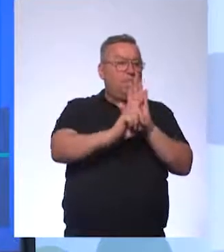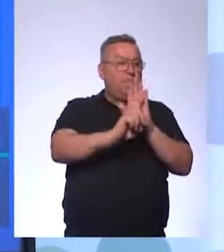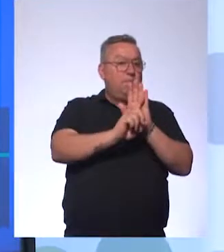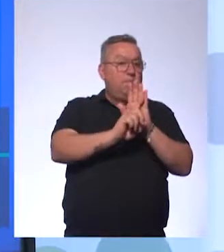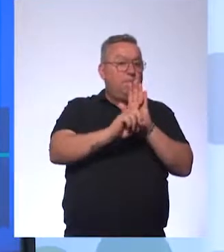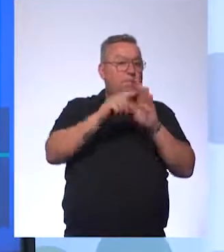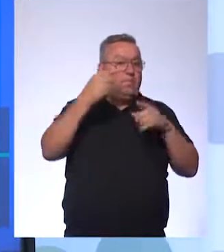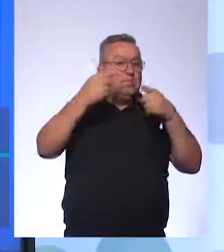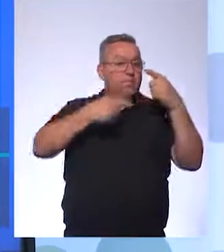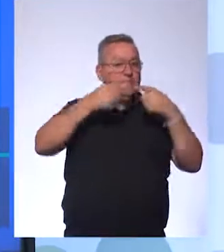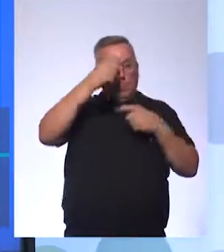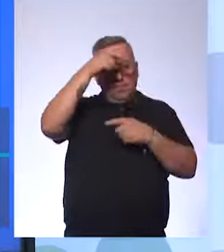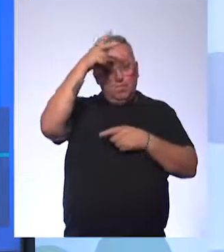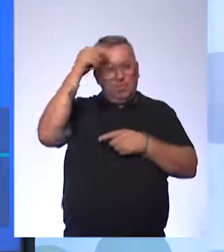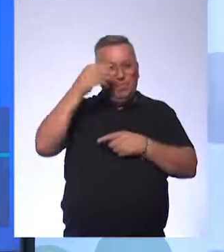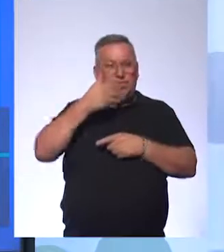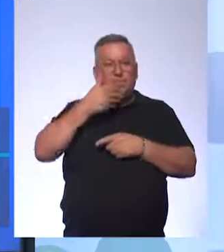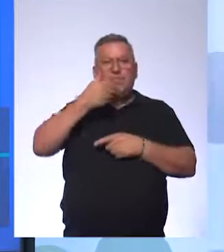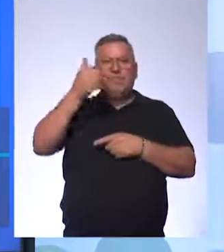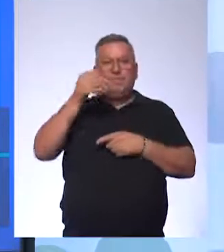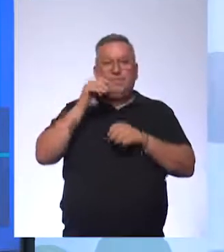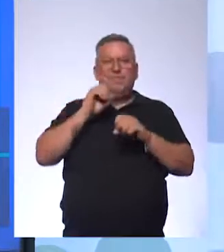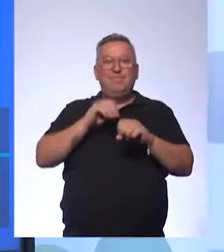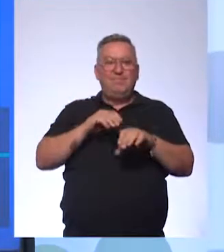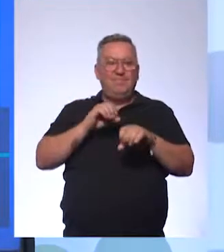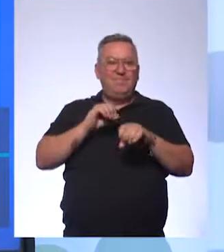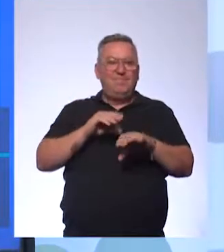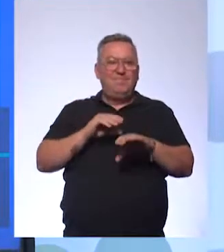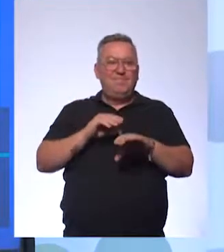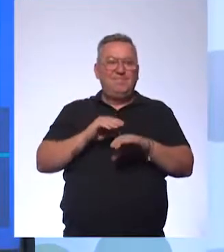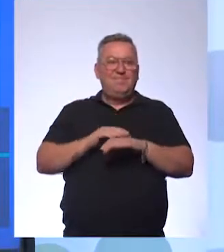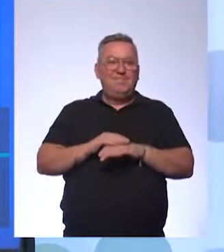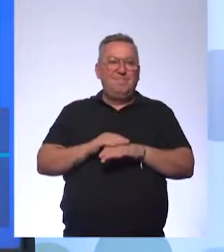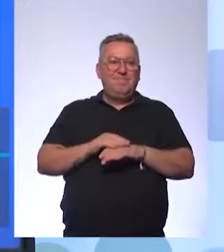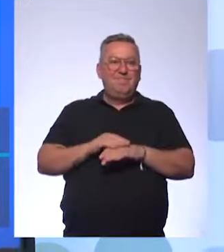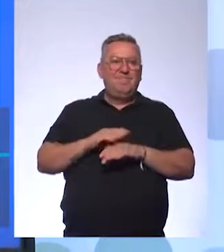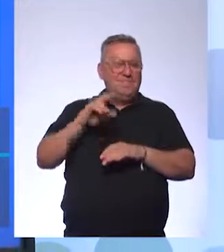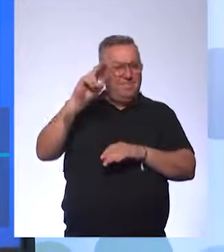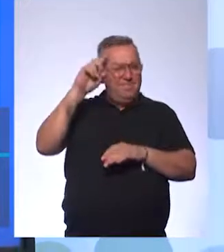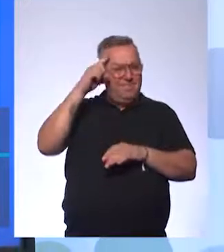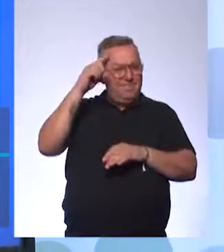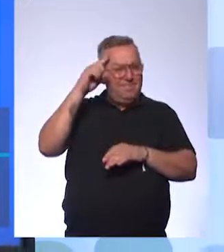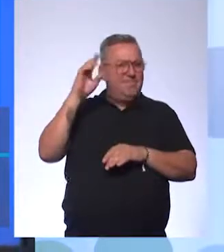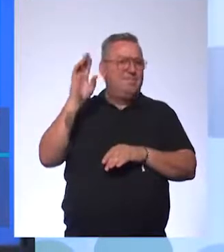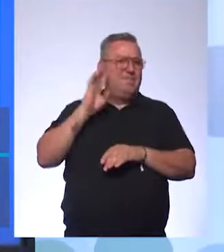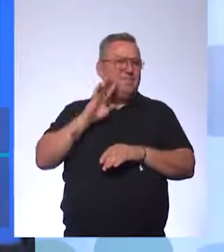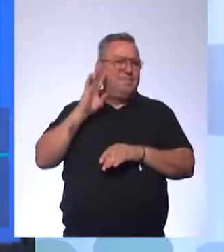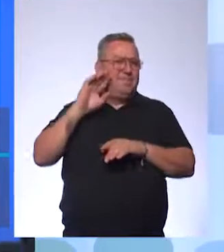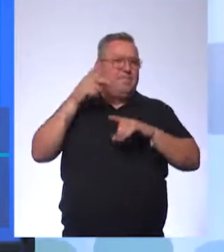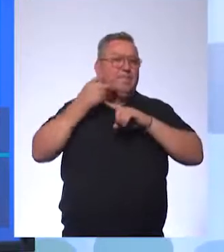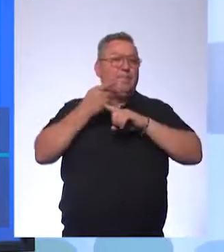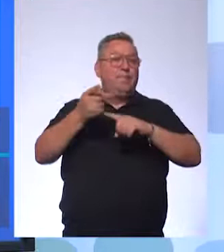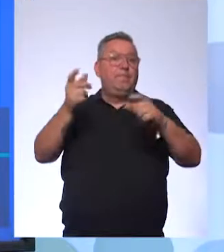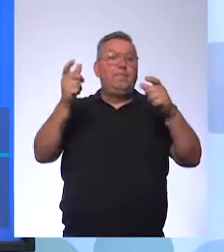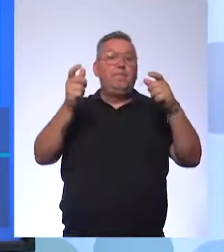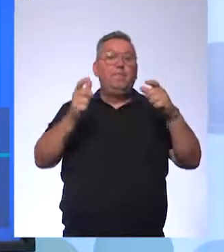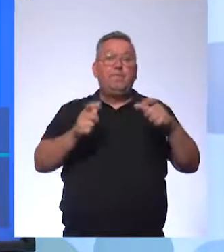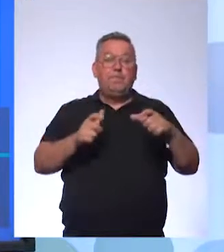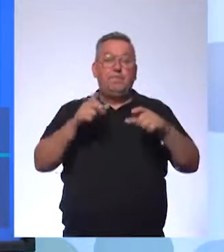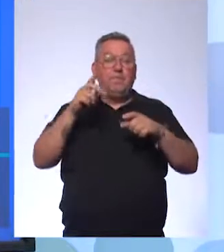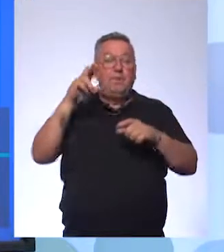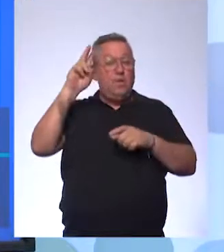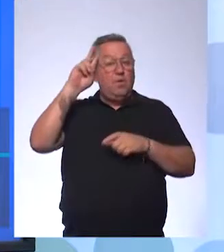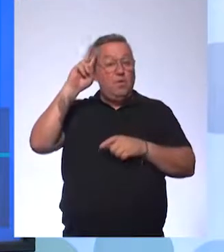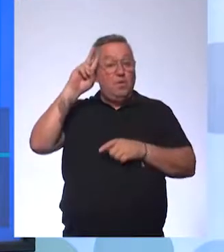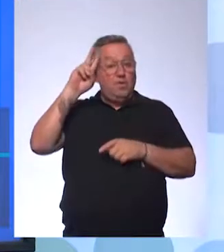por políticas públicas para a melhora da educação, ok? Mas é bem legal aí visitar esses lugares